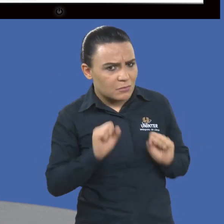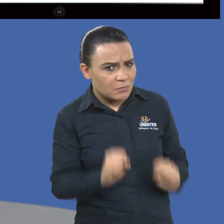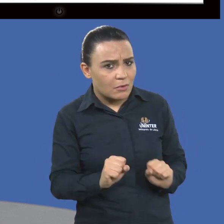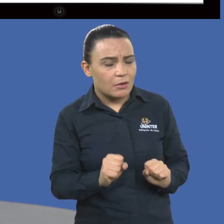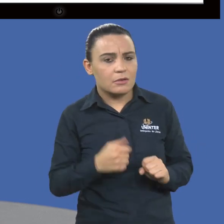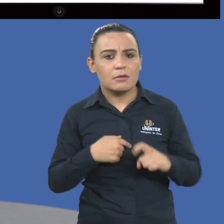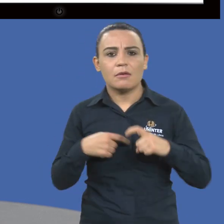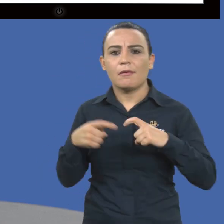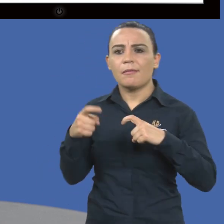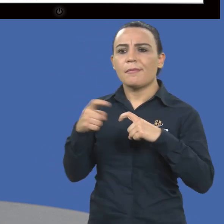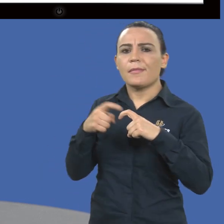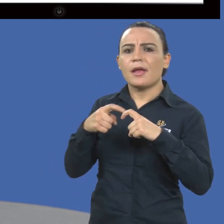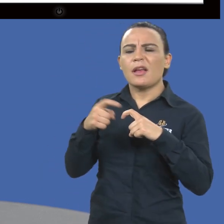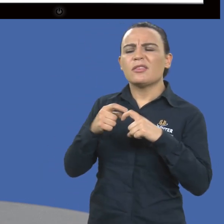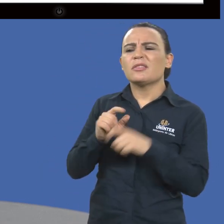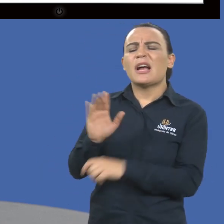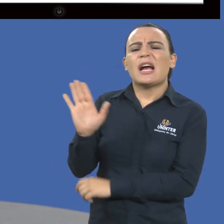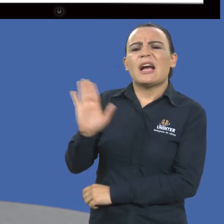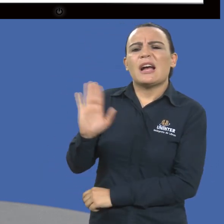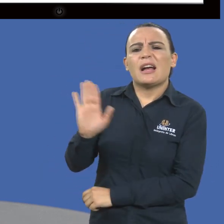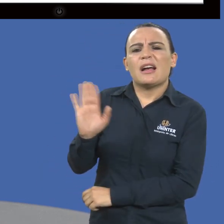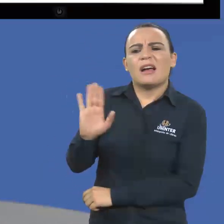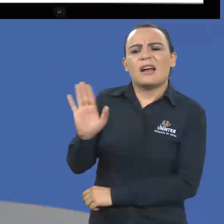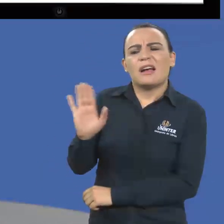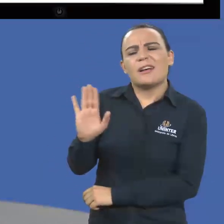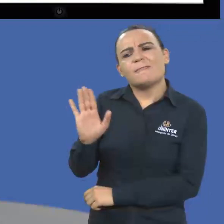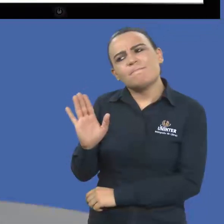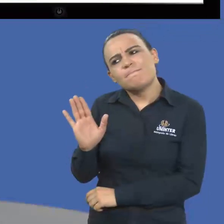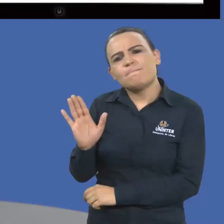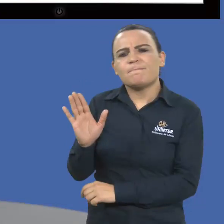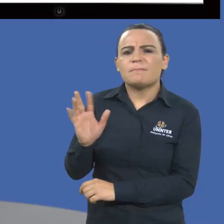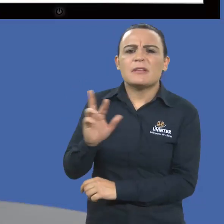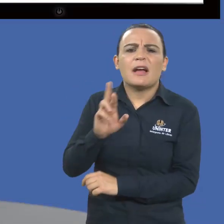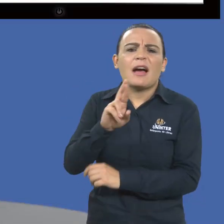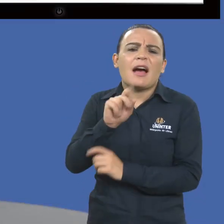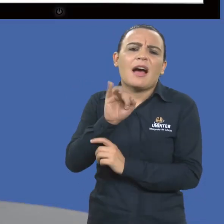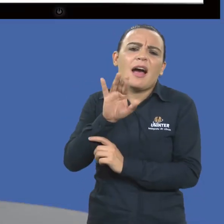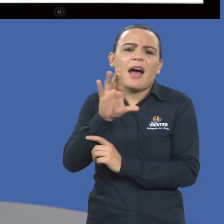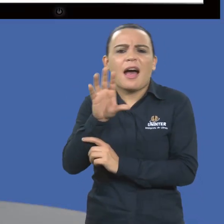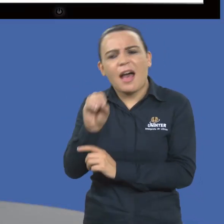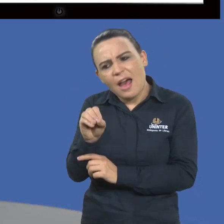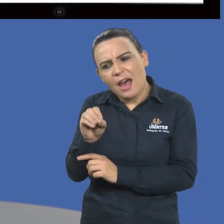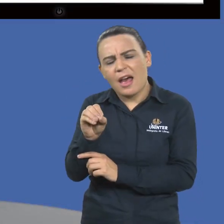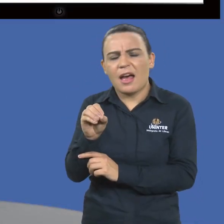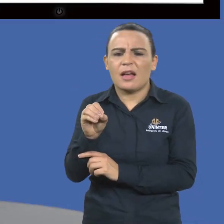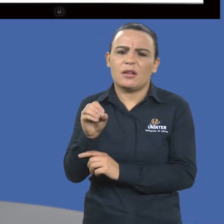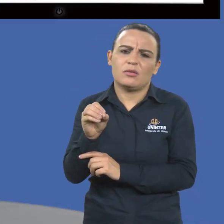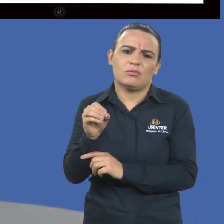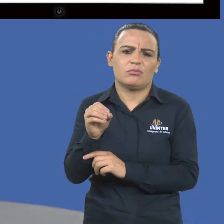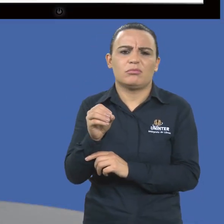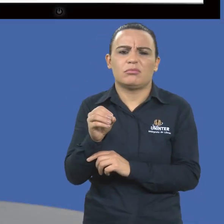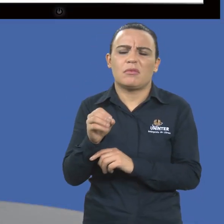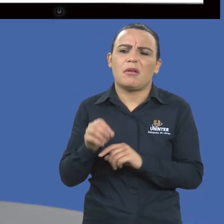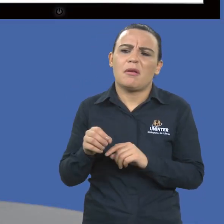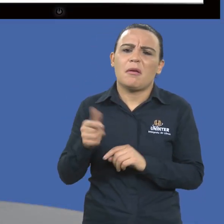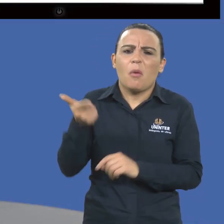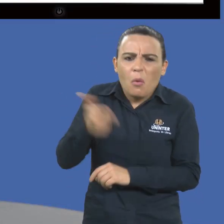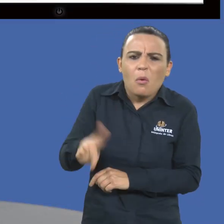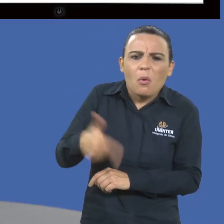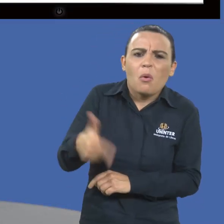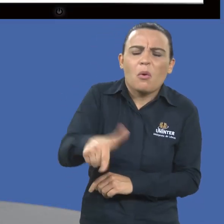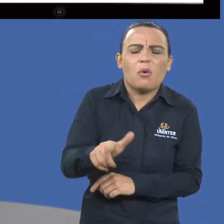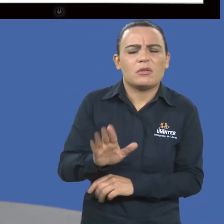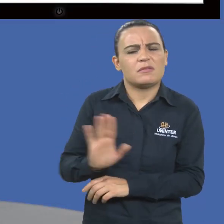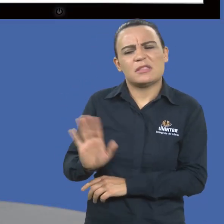novo? E o médico dizer, não, isso é muito raro, 2 raios nunca caem na